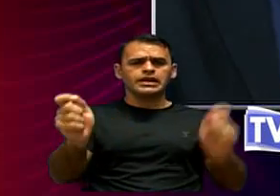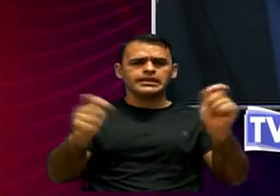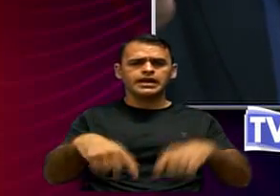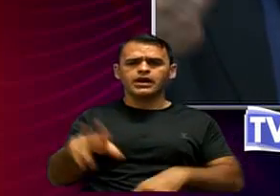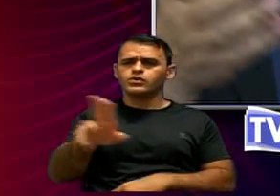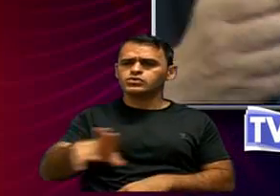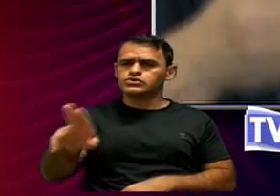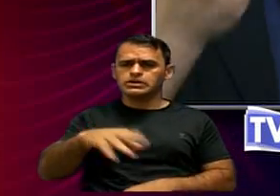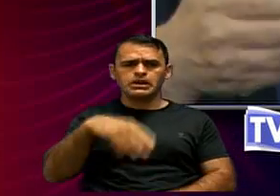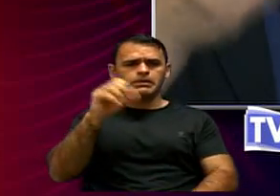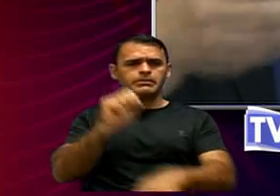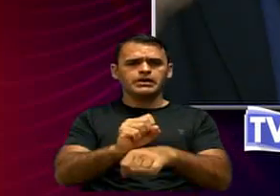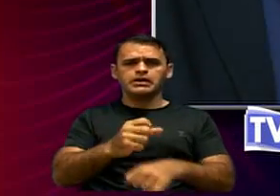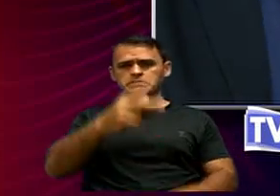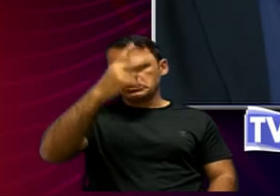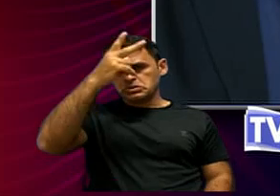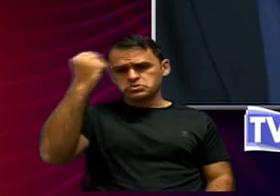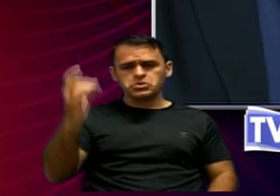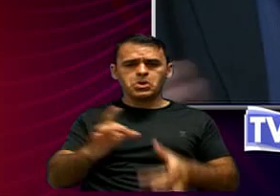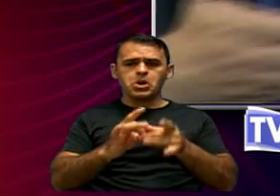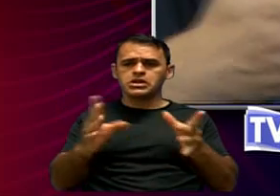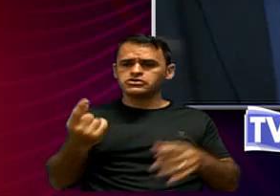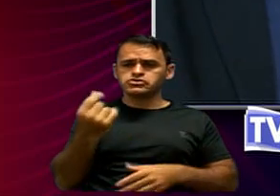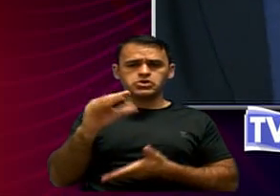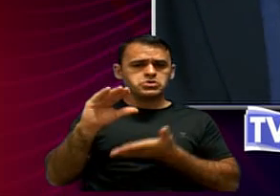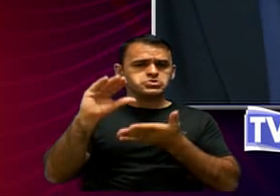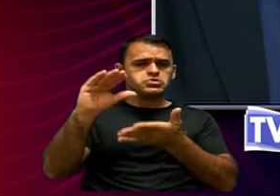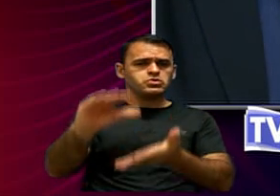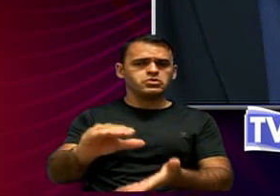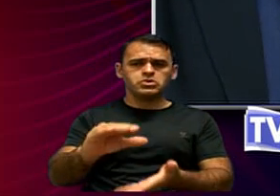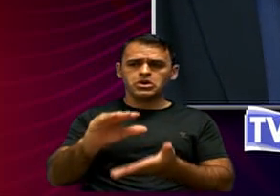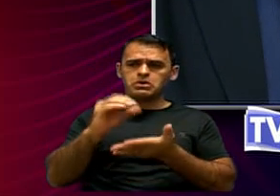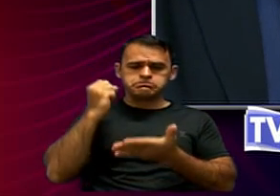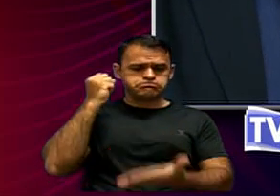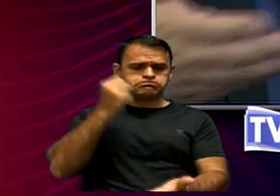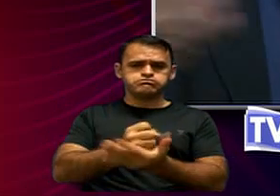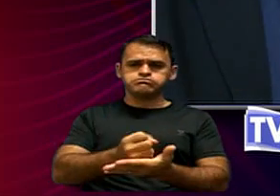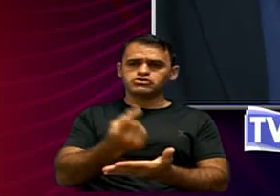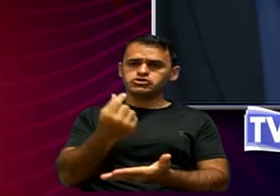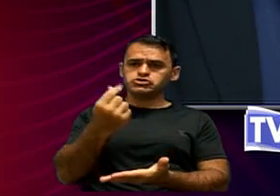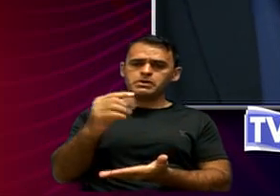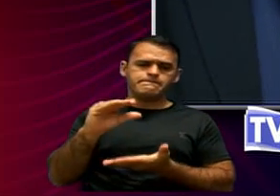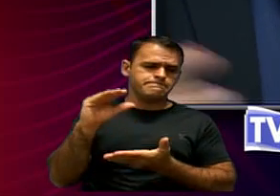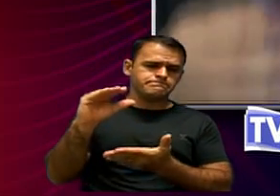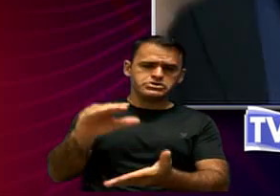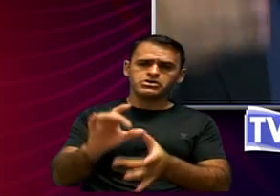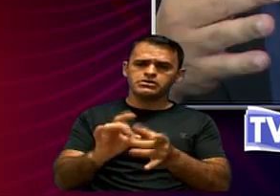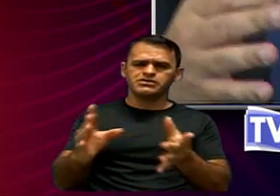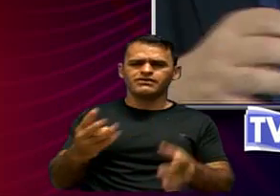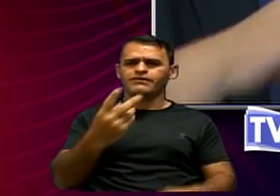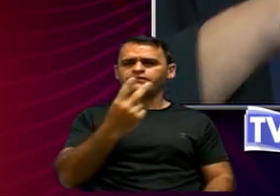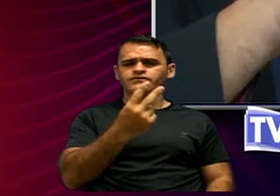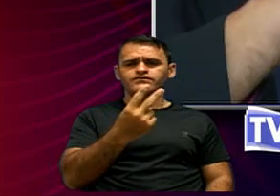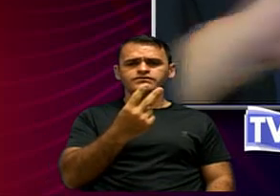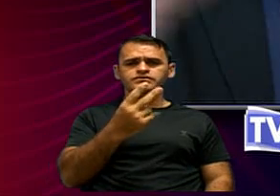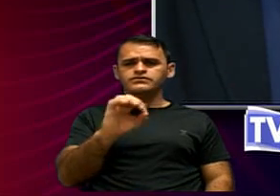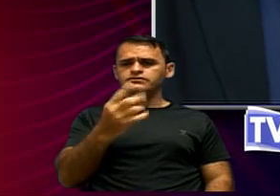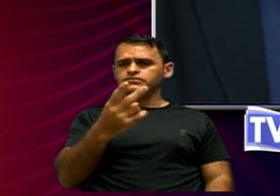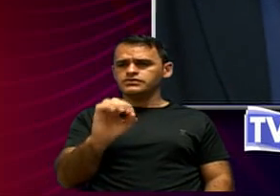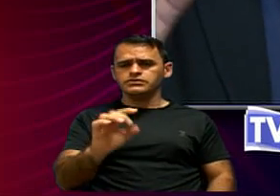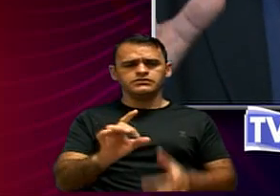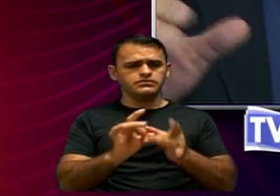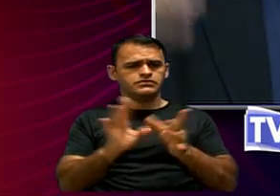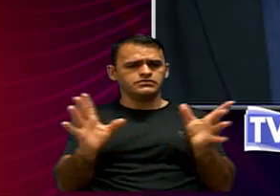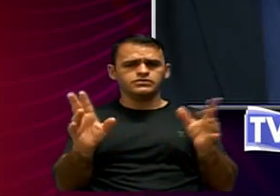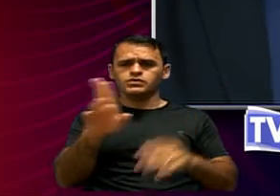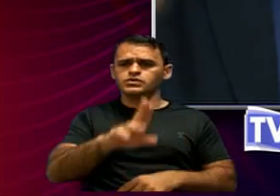foi lá também, né? Sim. E o prefeito não libera a verba para atendimento lá ao público, para a população. São 20 eleitos. Está lá